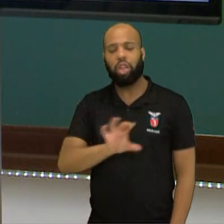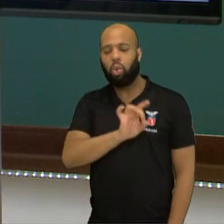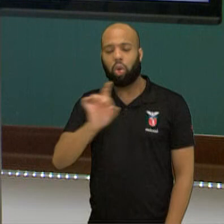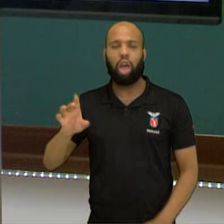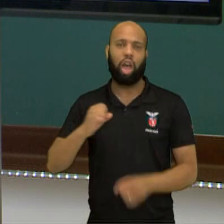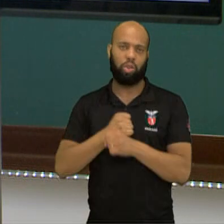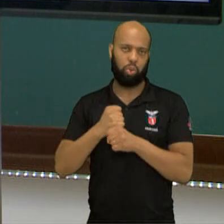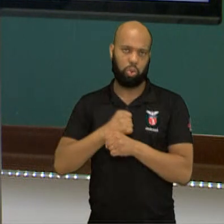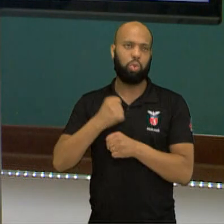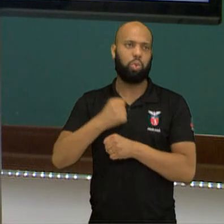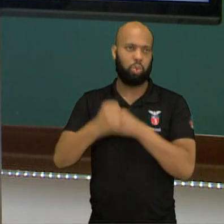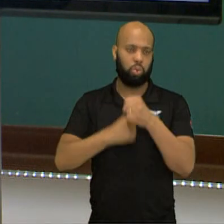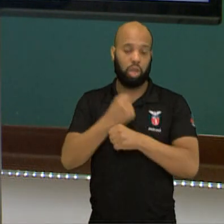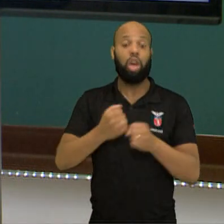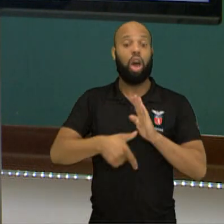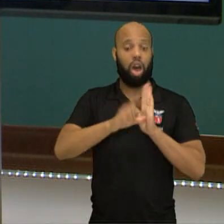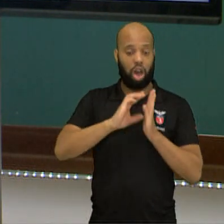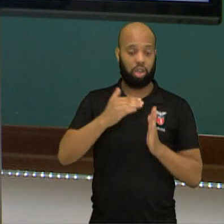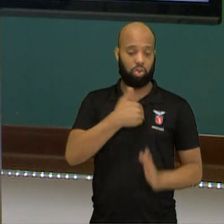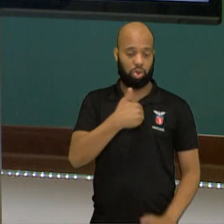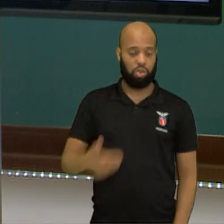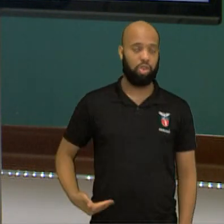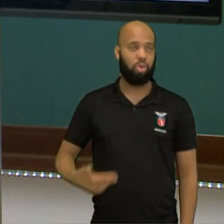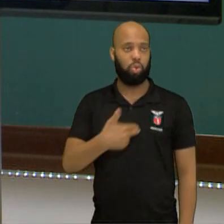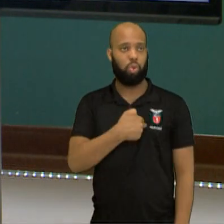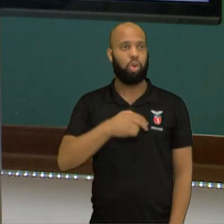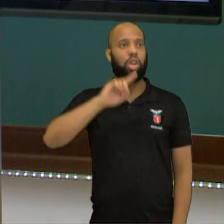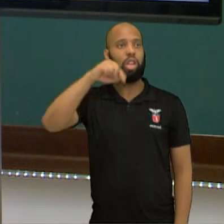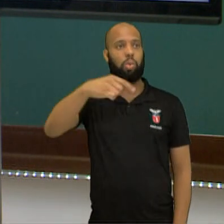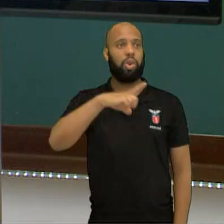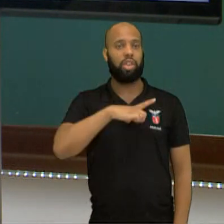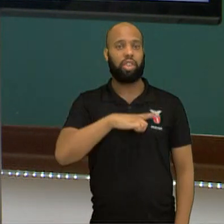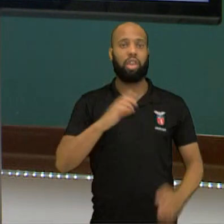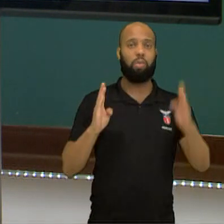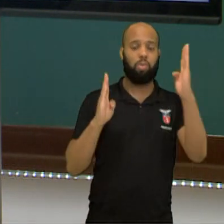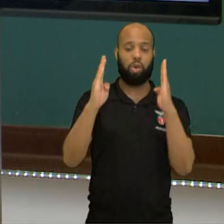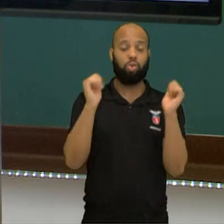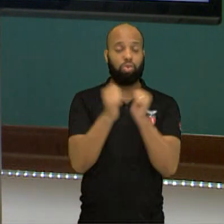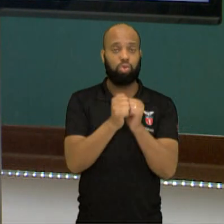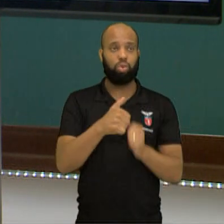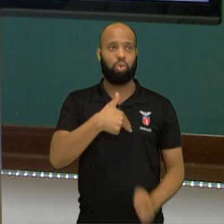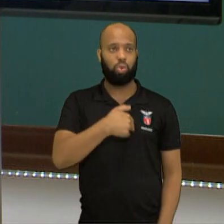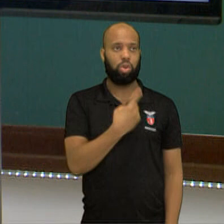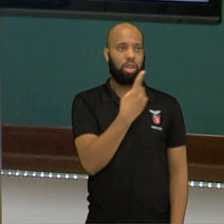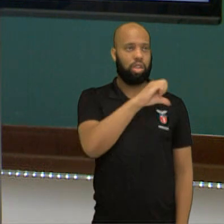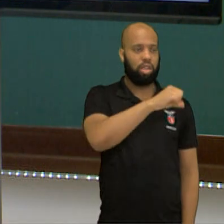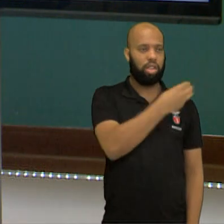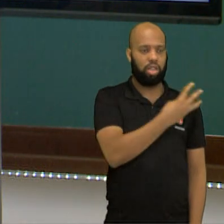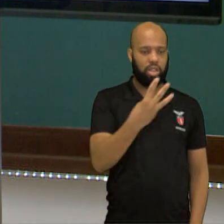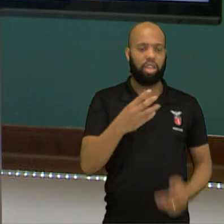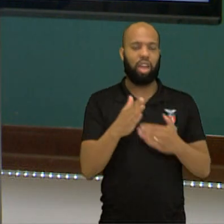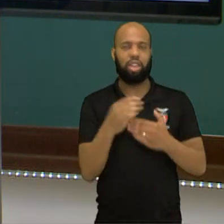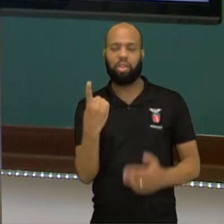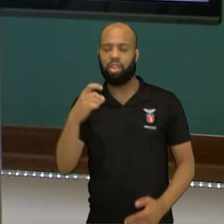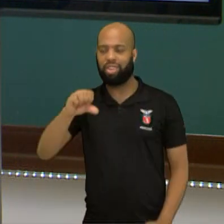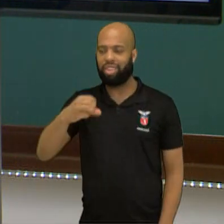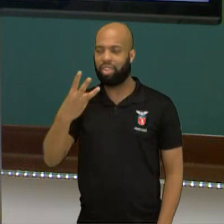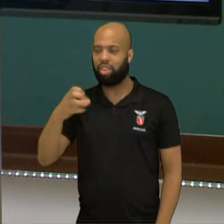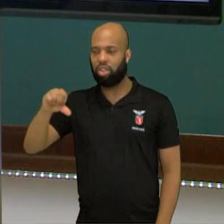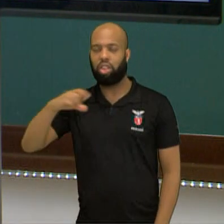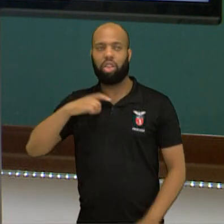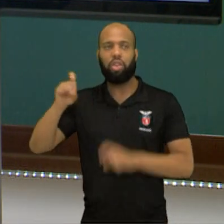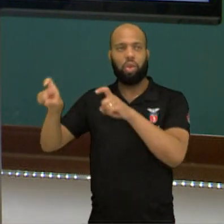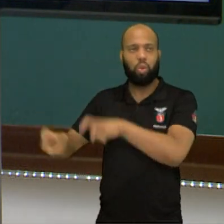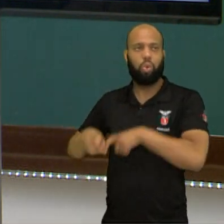do governo Getúlio Vargas. Depois você tem o período com o Getúlio Vargas, de 33 a 39. A agricultura